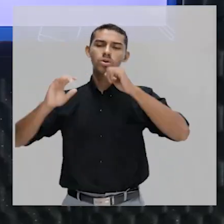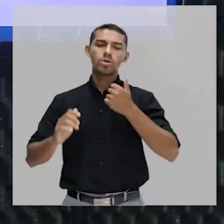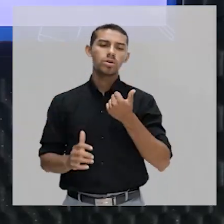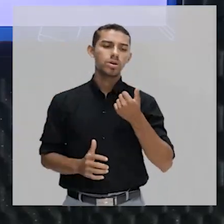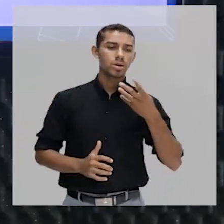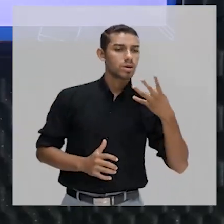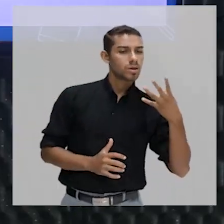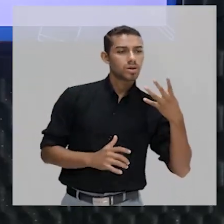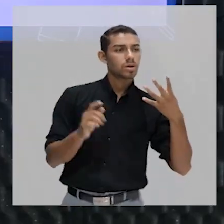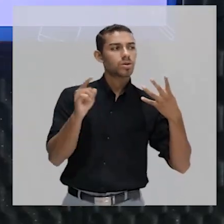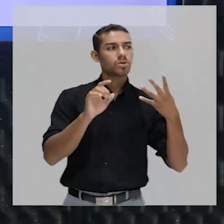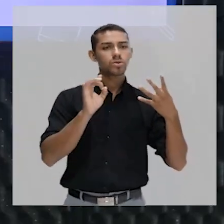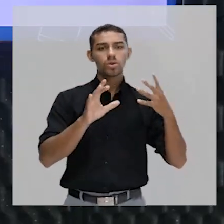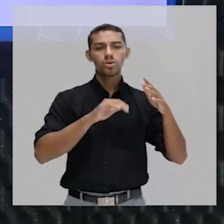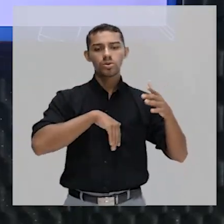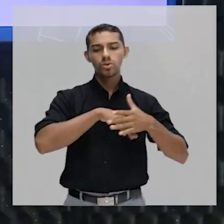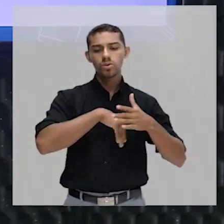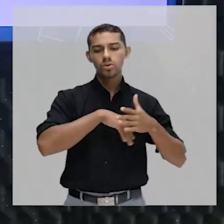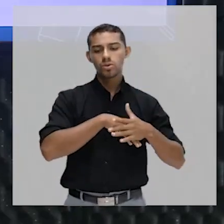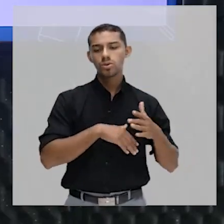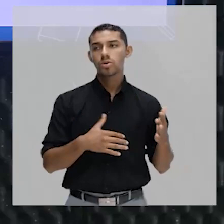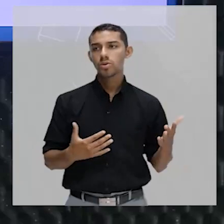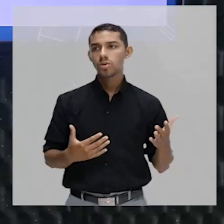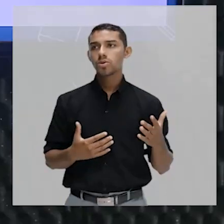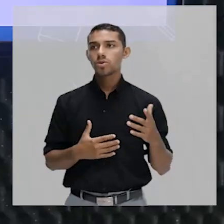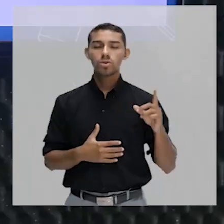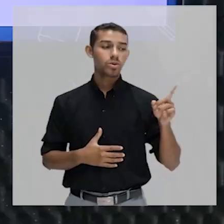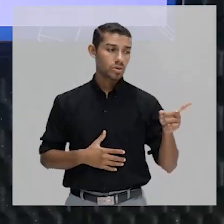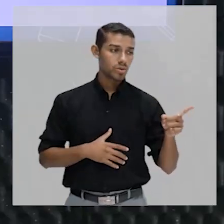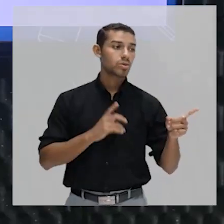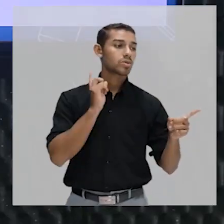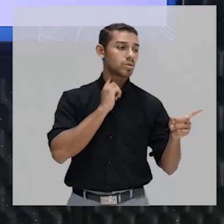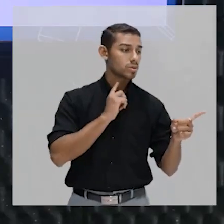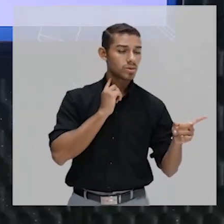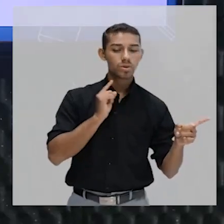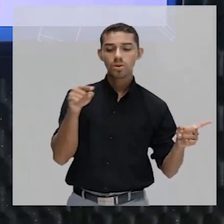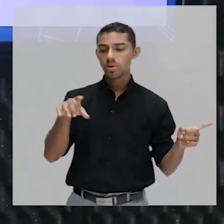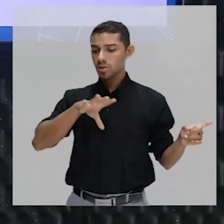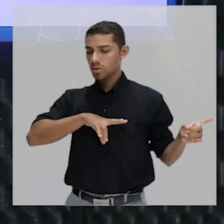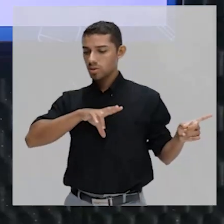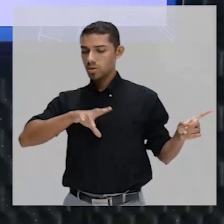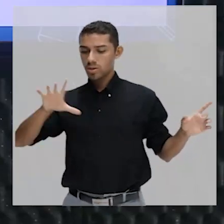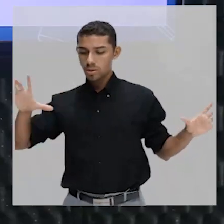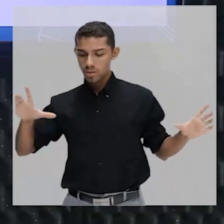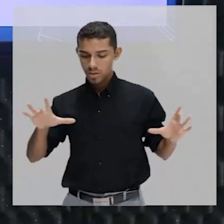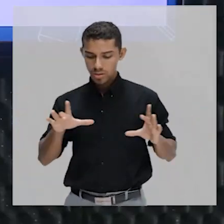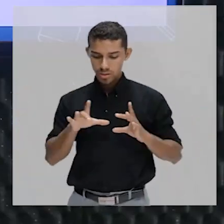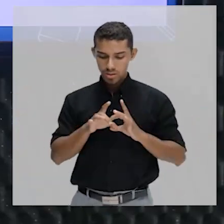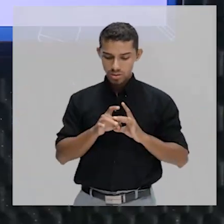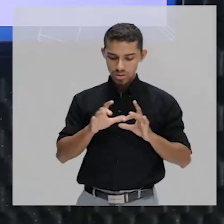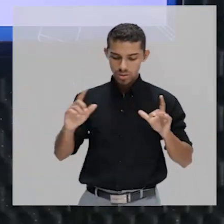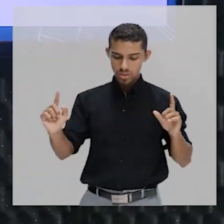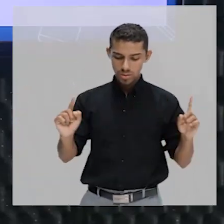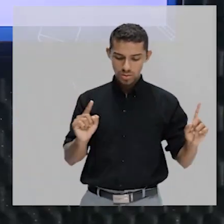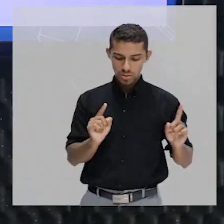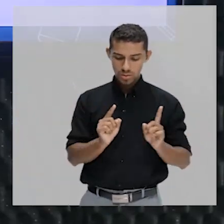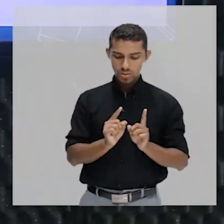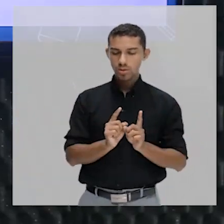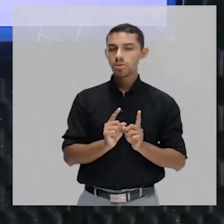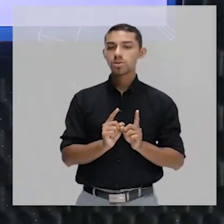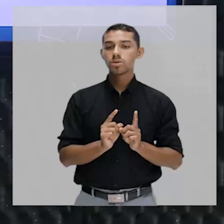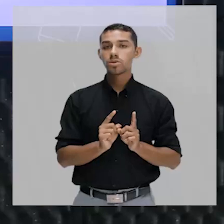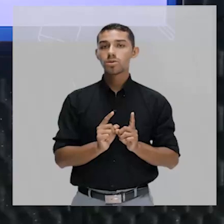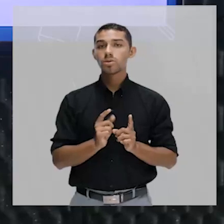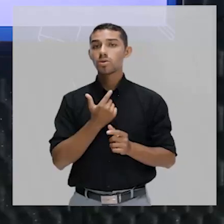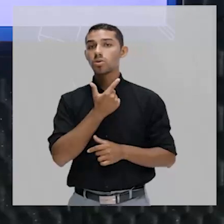futebol. Pessoas que estavam, por exemplo, um era da torcida do Flamengo, outro da torcida do Vasco, mas quando eu utilizei o critério de time, eles estavam separados.